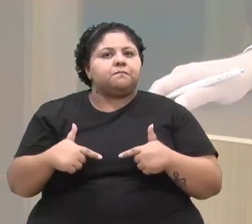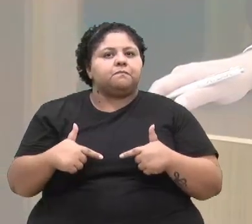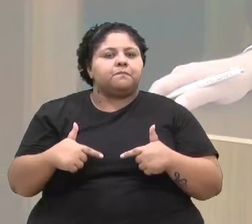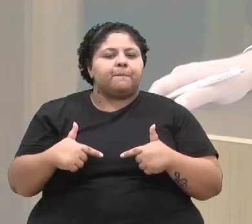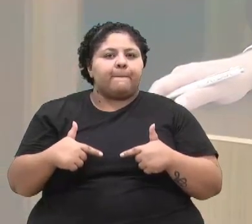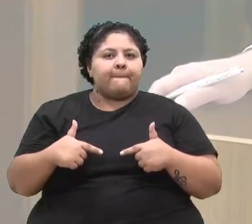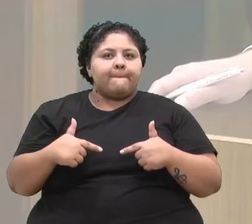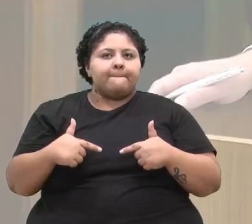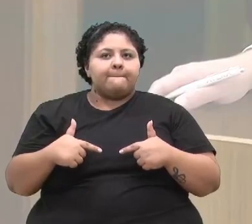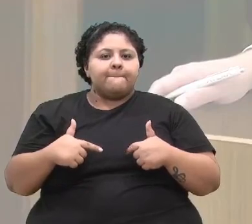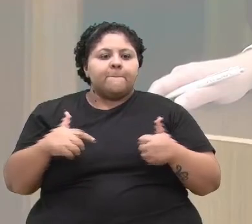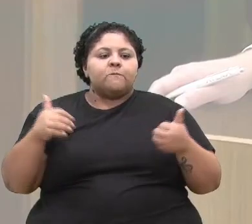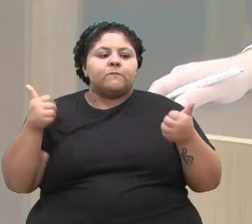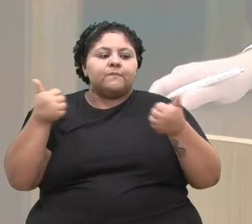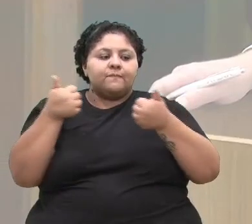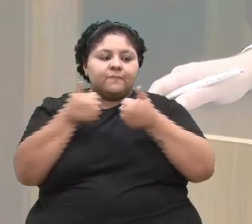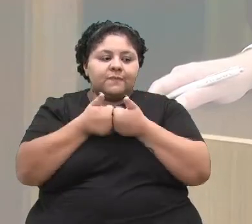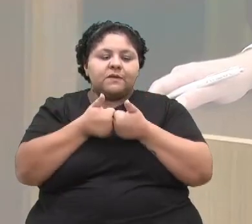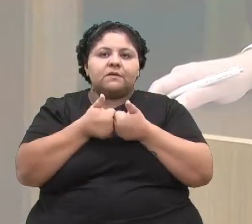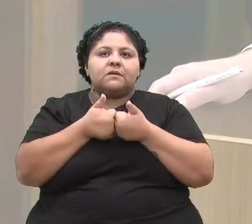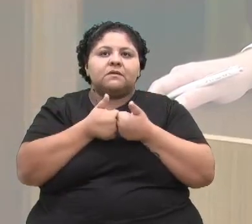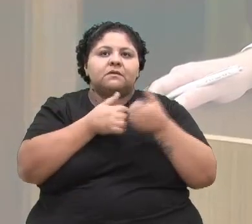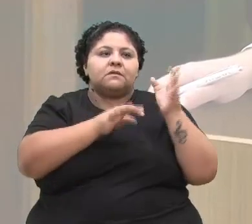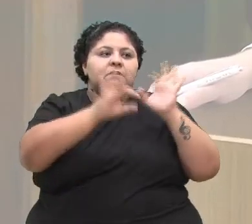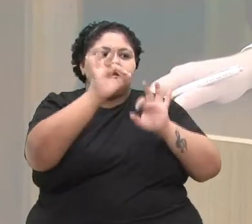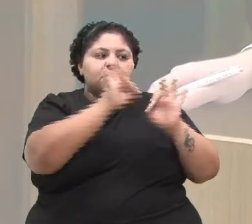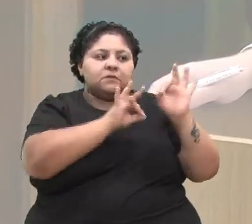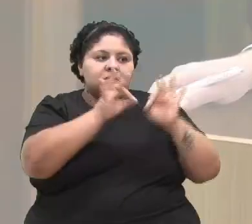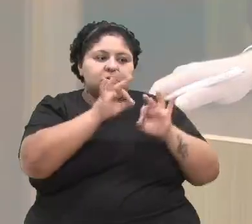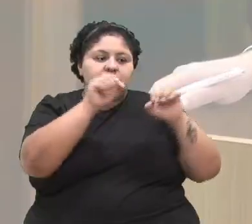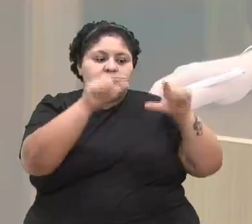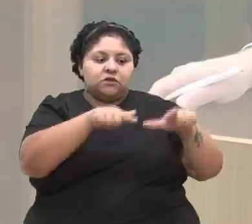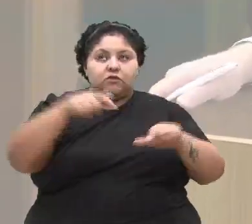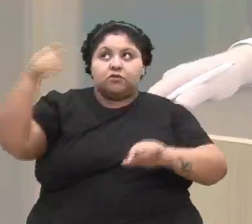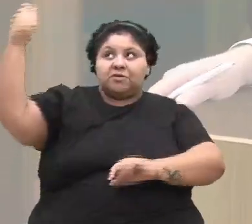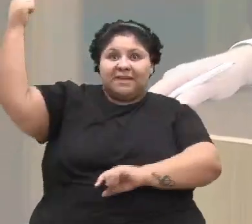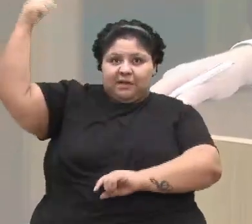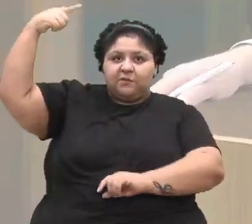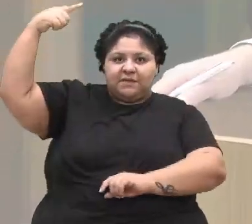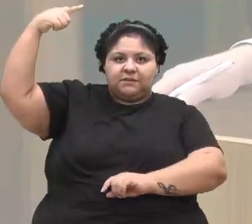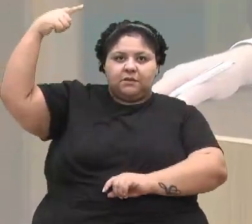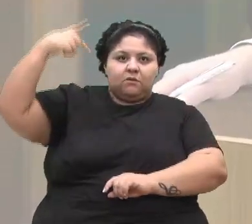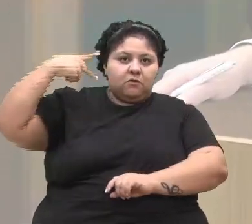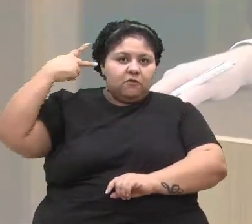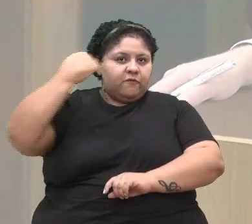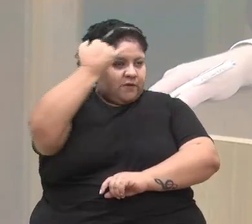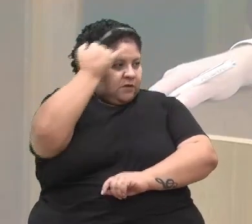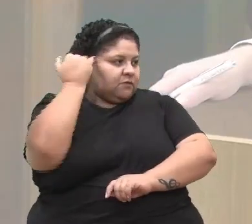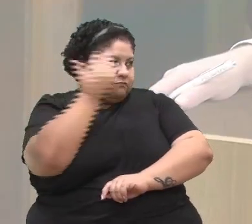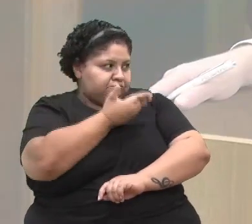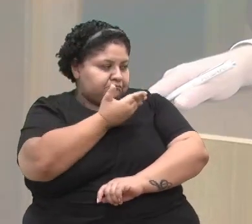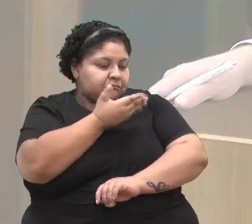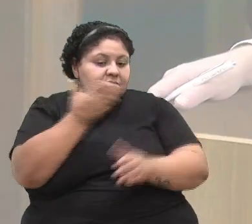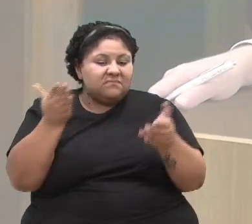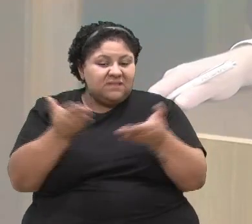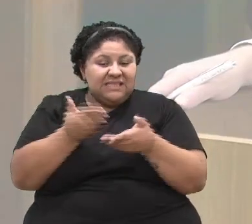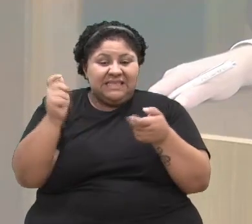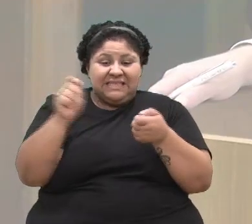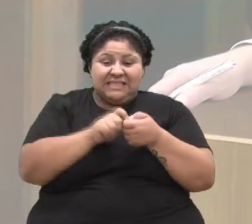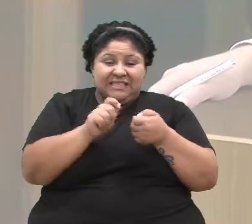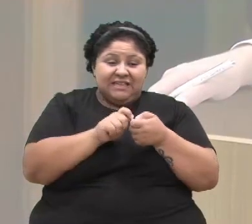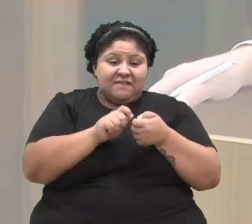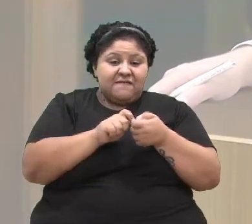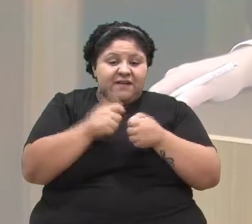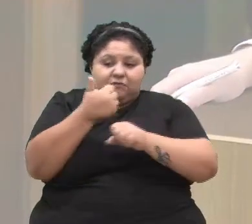e, juntamente ali com a organização do setor da iluminação, D'Ambrosio, já foi feitas várias trocas